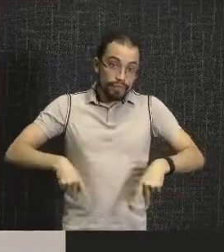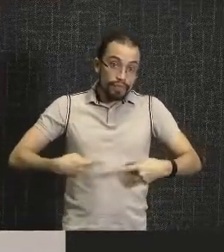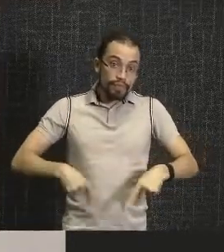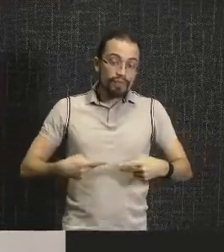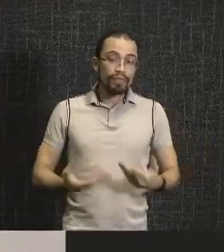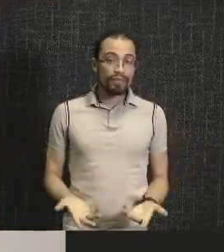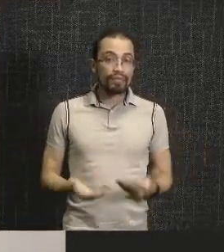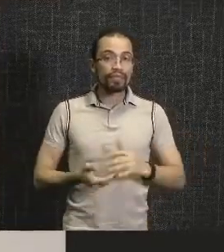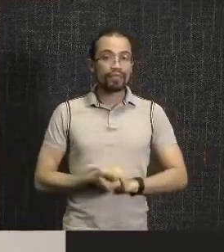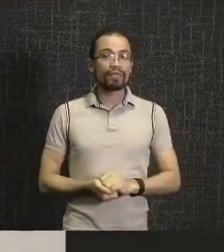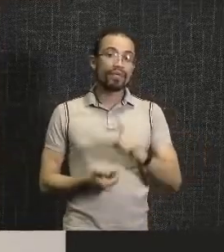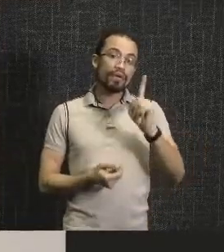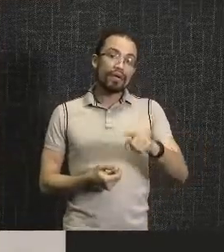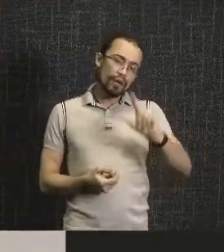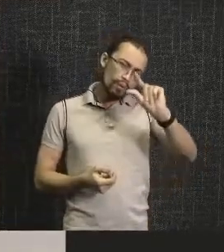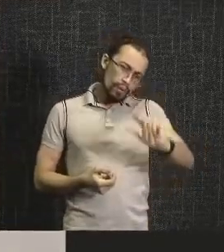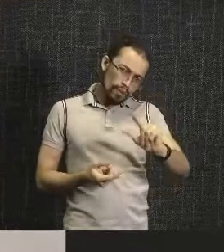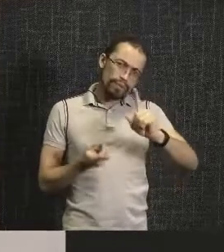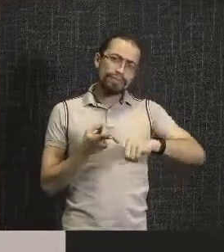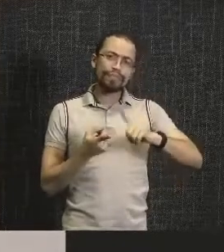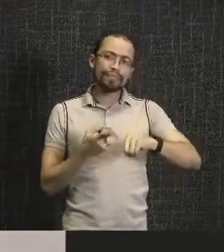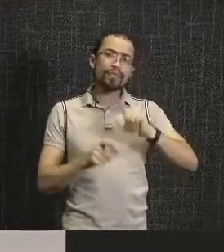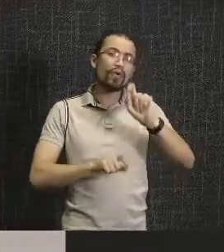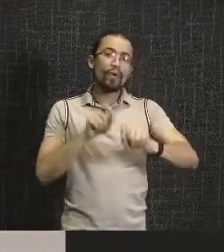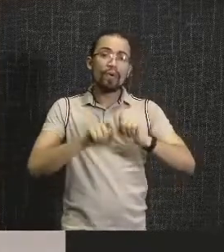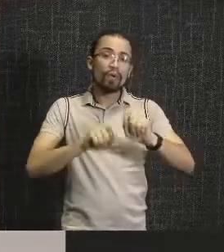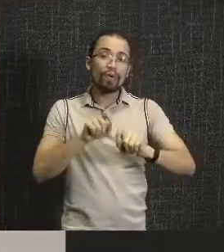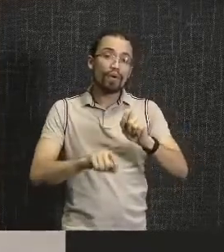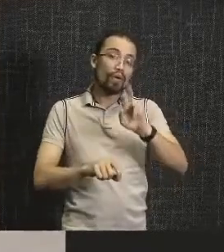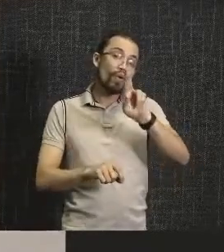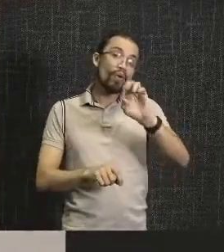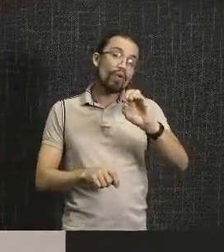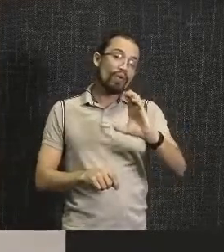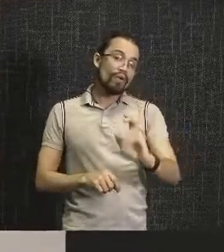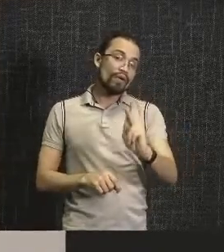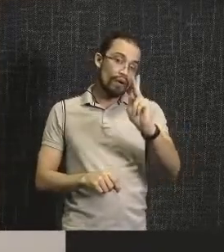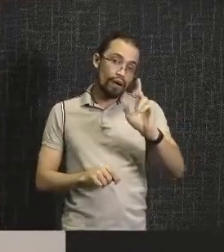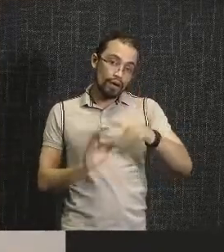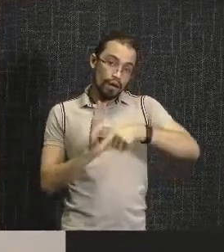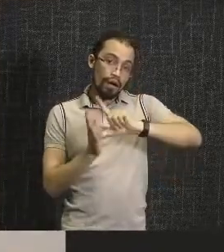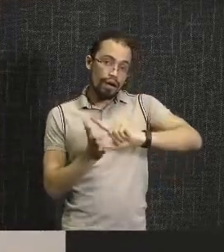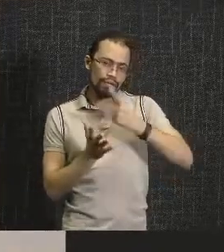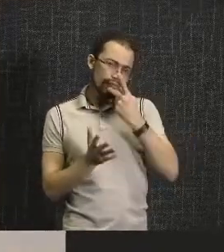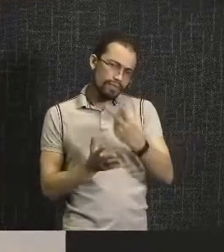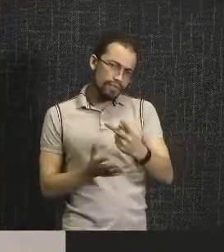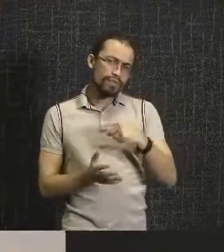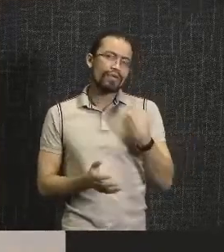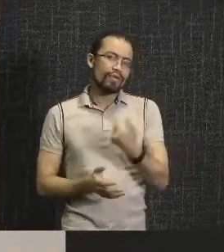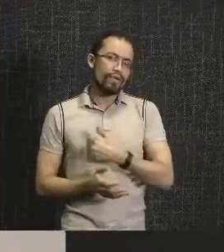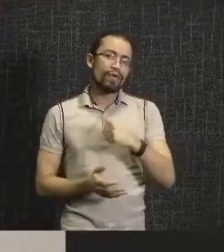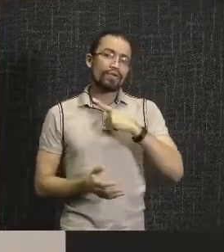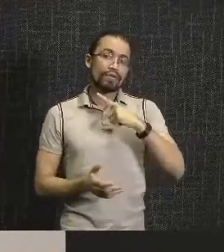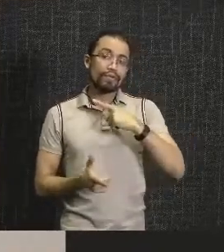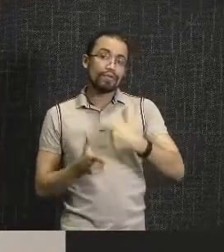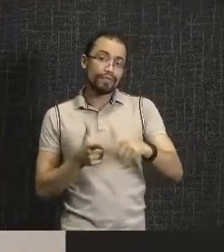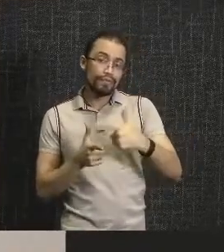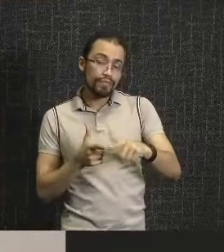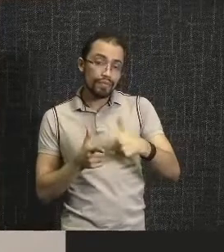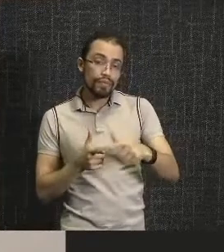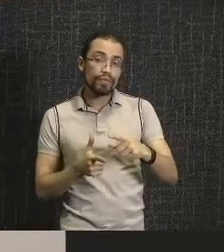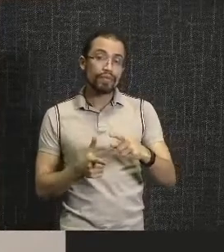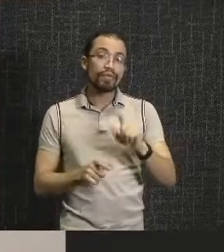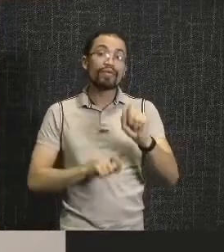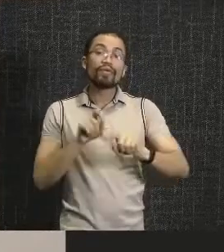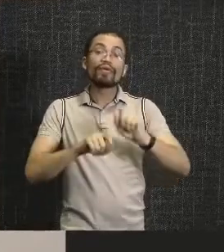E é um pouco, inclusive, o que o Rock estava comentando. A gente tem uma crise aí, e essa crise, ela não quer